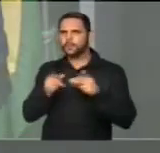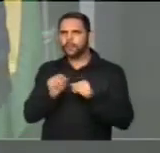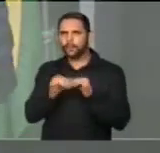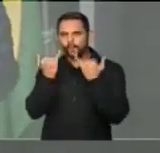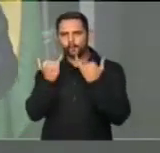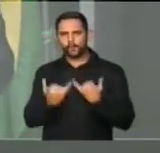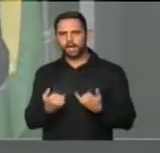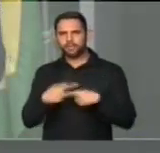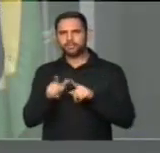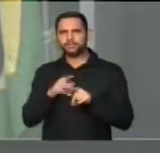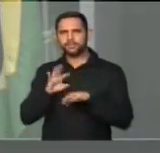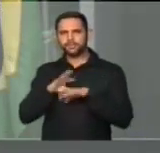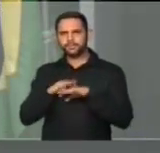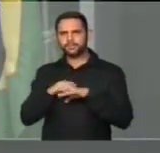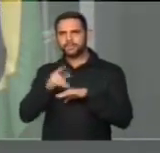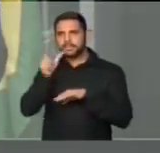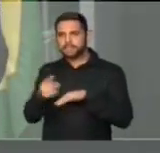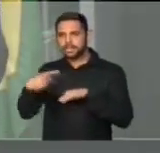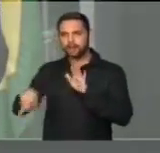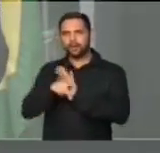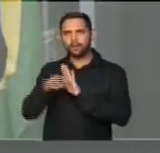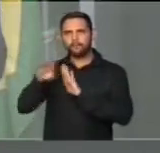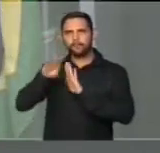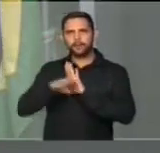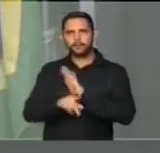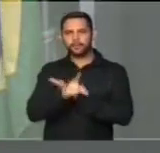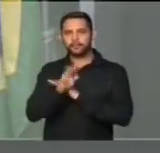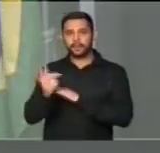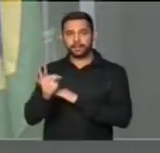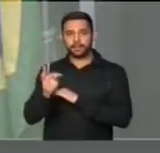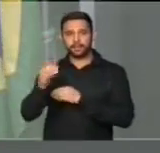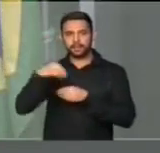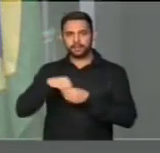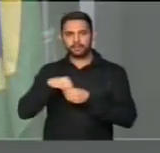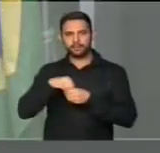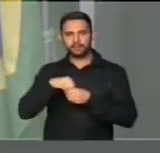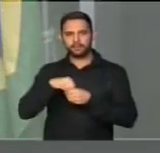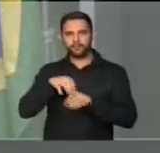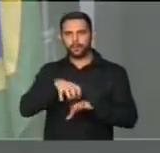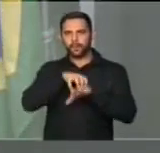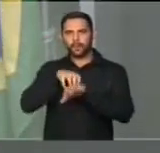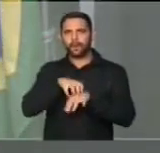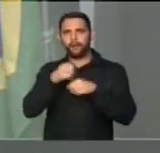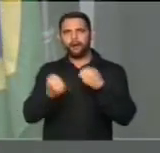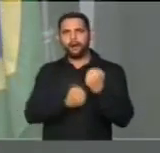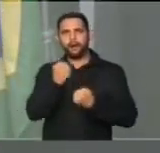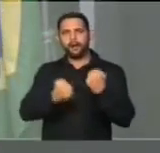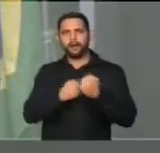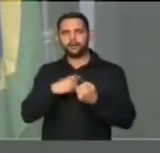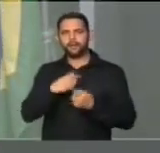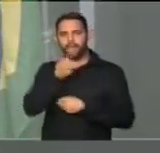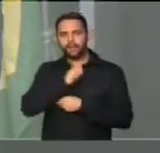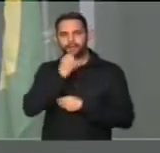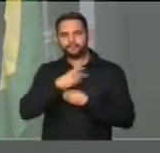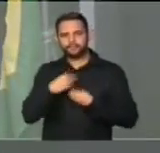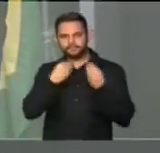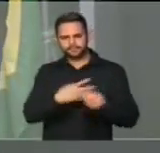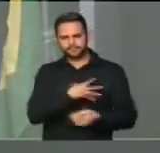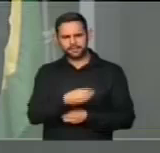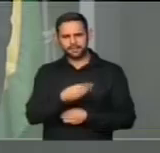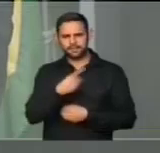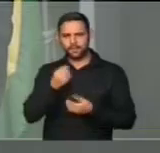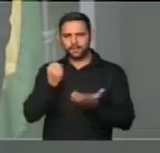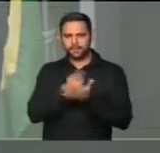magro, seria aquele do programa do PT dentro de uma boleia próspera, dando sorvete para o filho ou